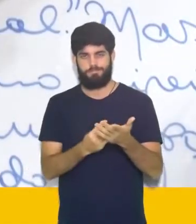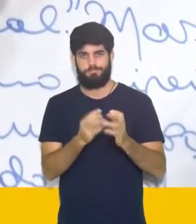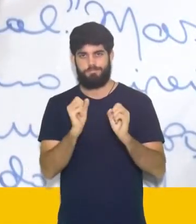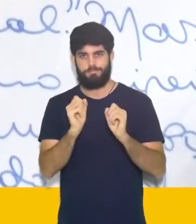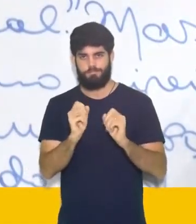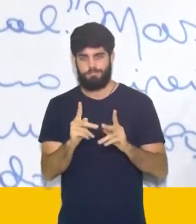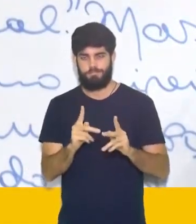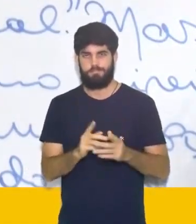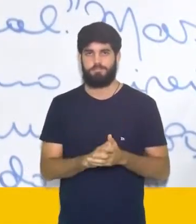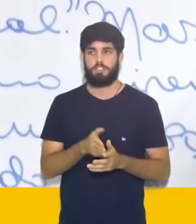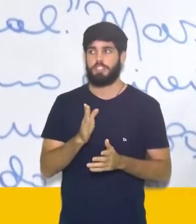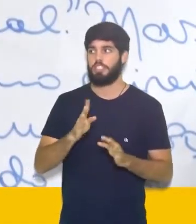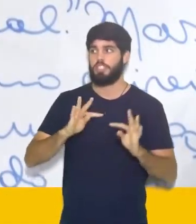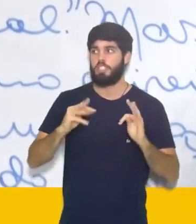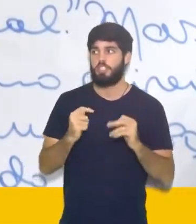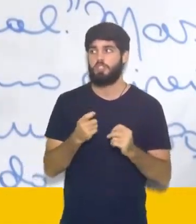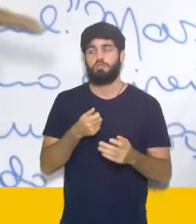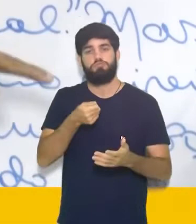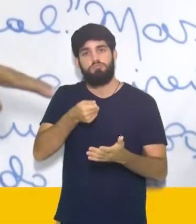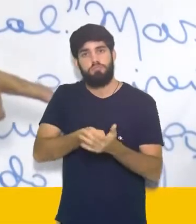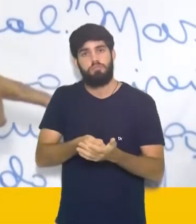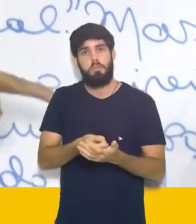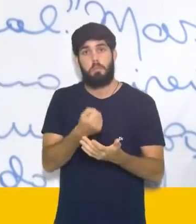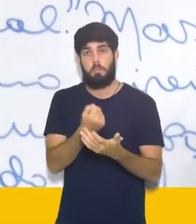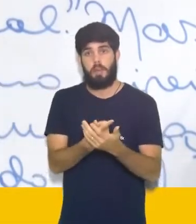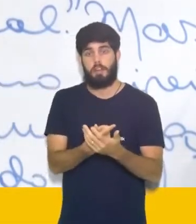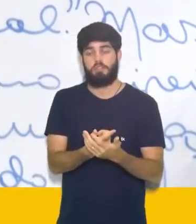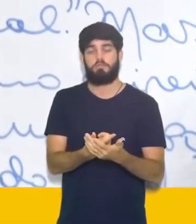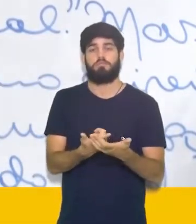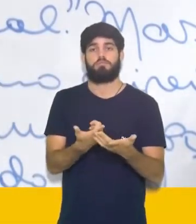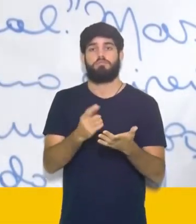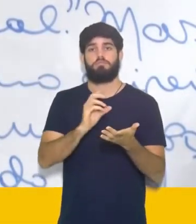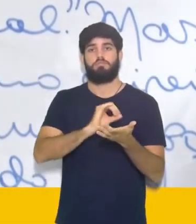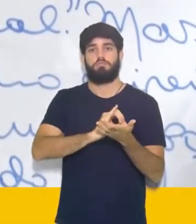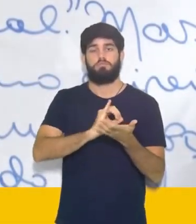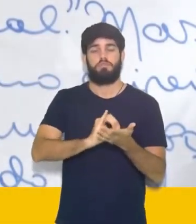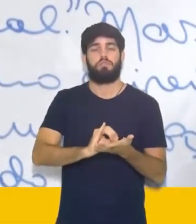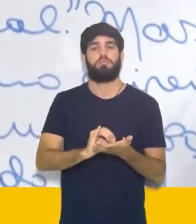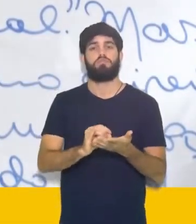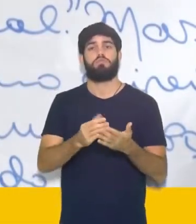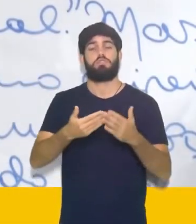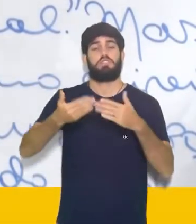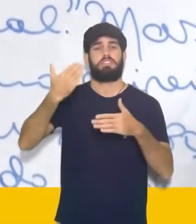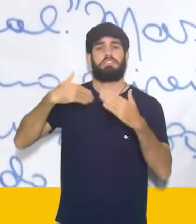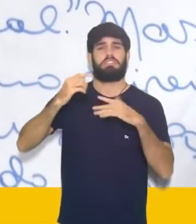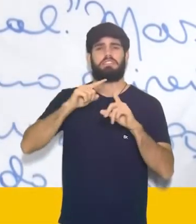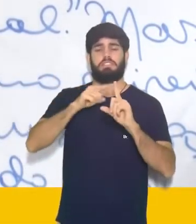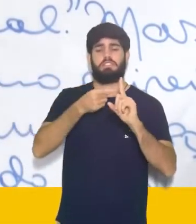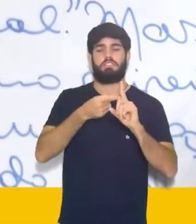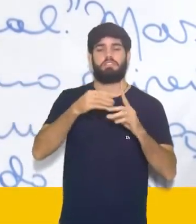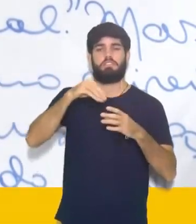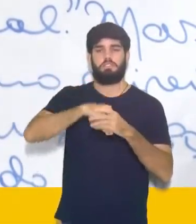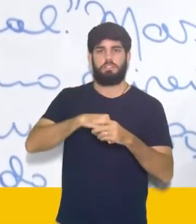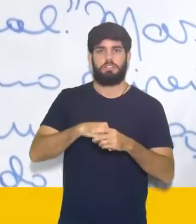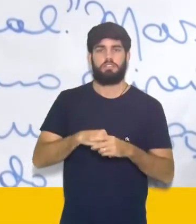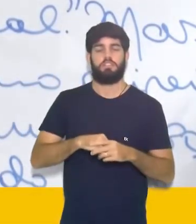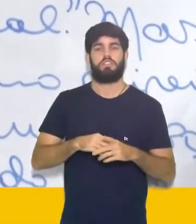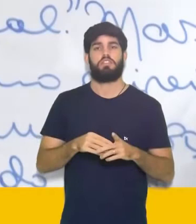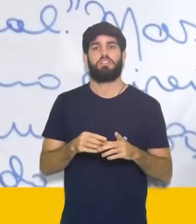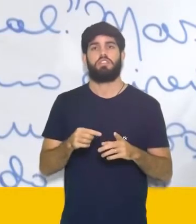que todos pagam imposto desde o ventre, logo que seja esse um